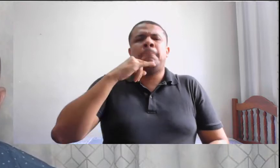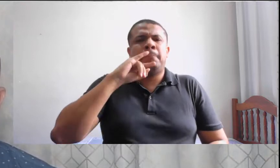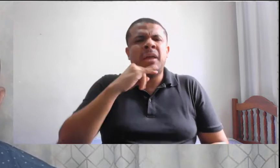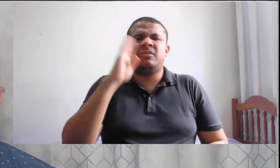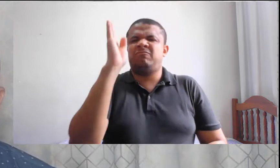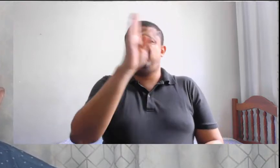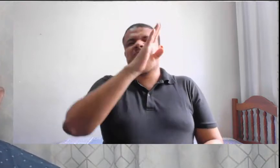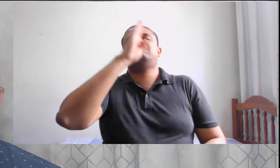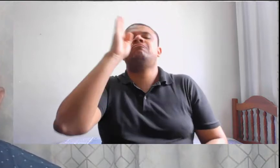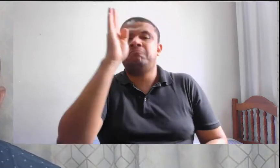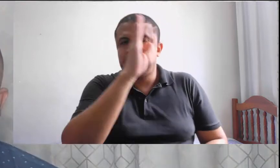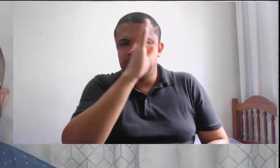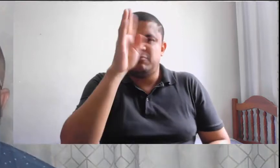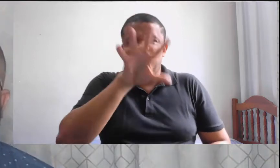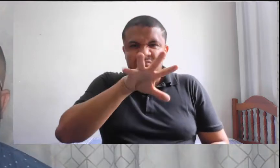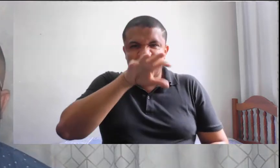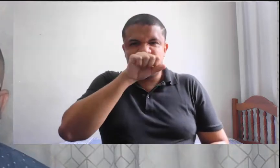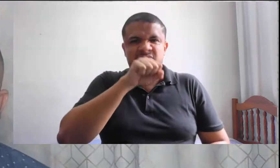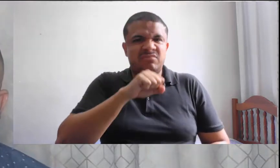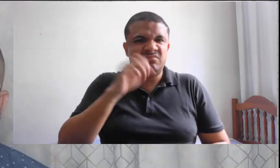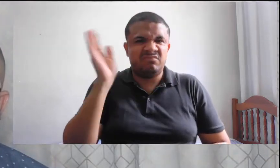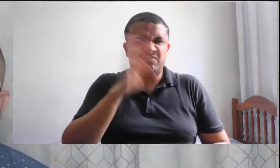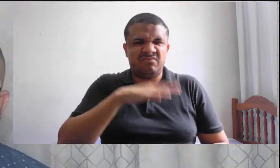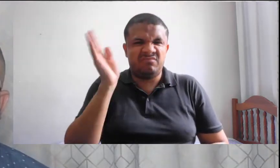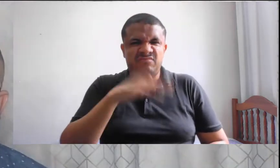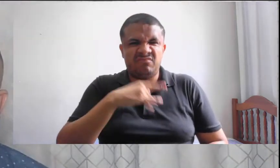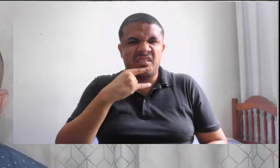todo fedendo a cachaça.